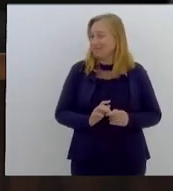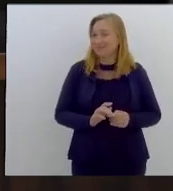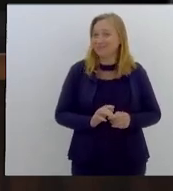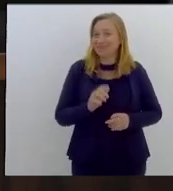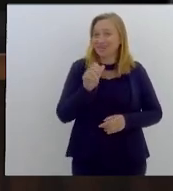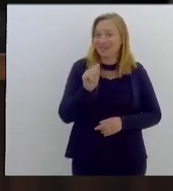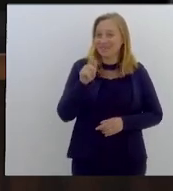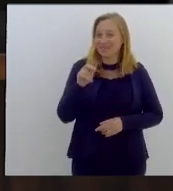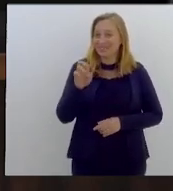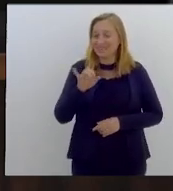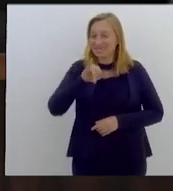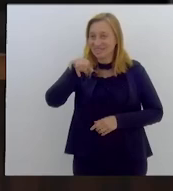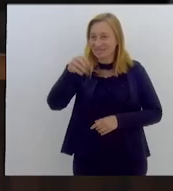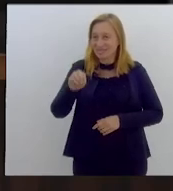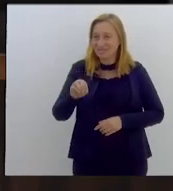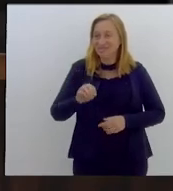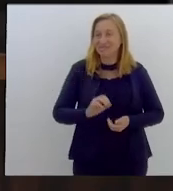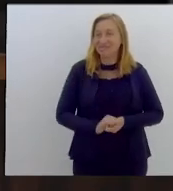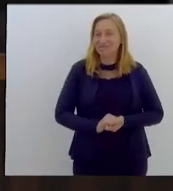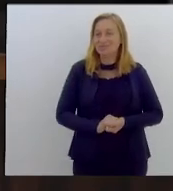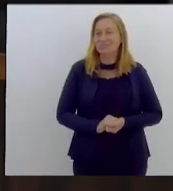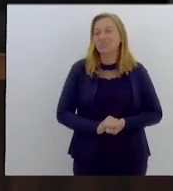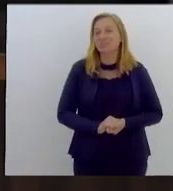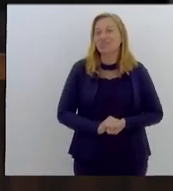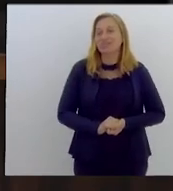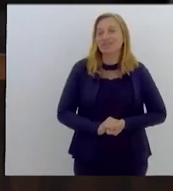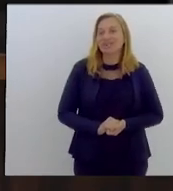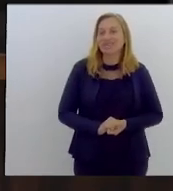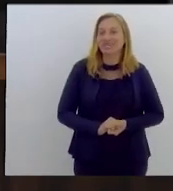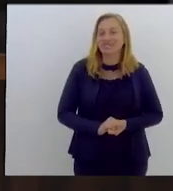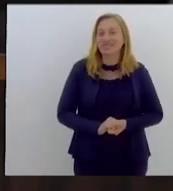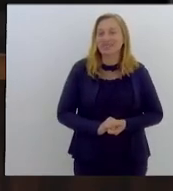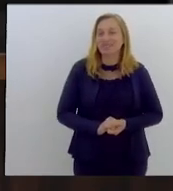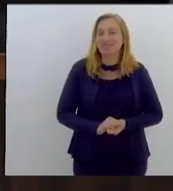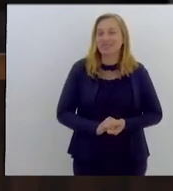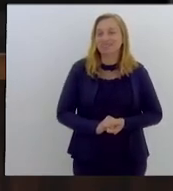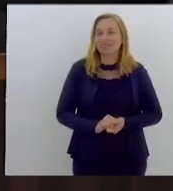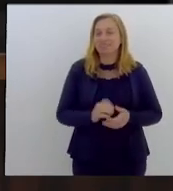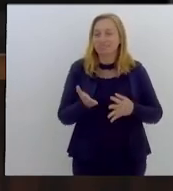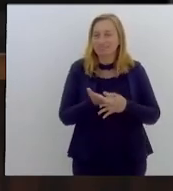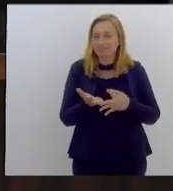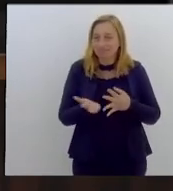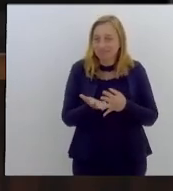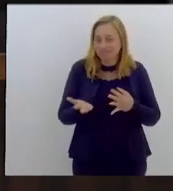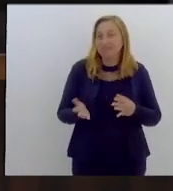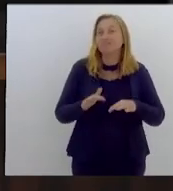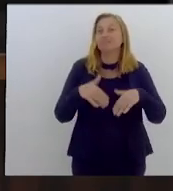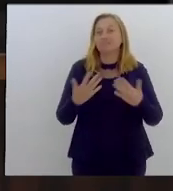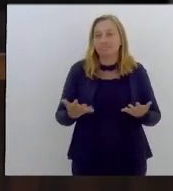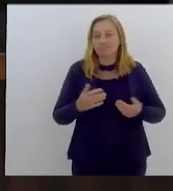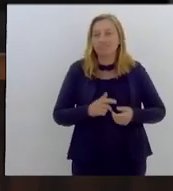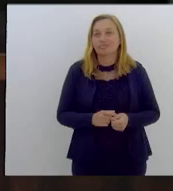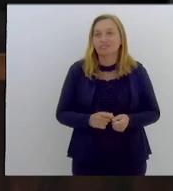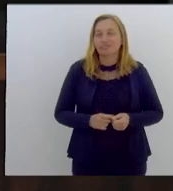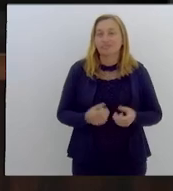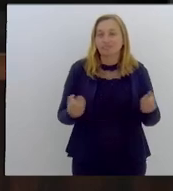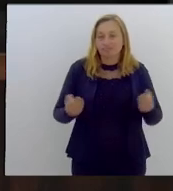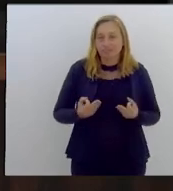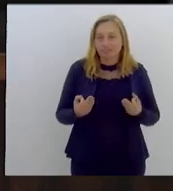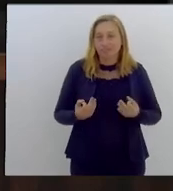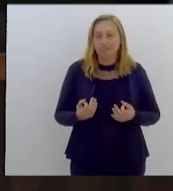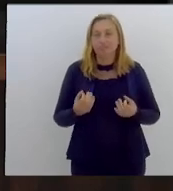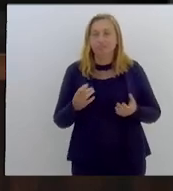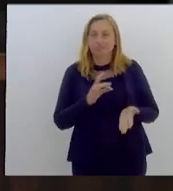AGRIO, Creditax, deverão prever a possibilidade de pausa no pagamento de parcela pelo devedor. Então, o ótimo é inimigo do